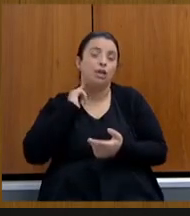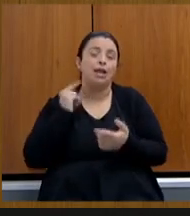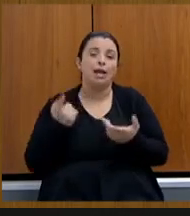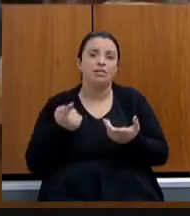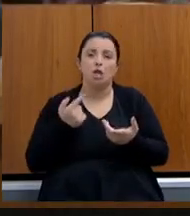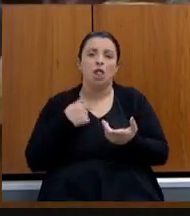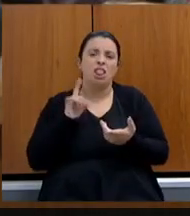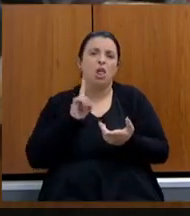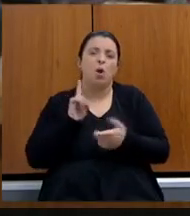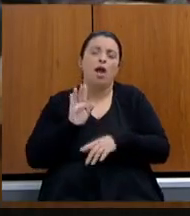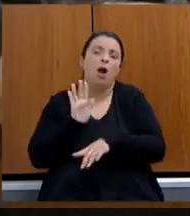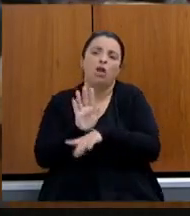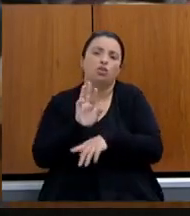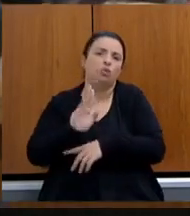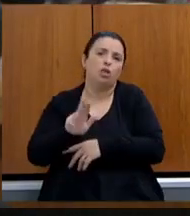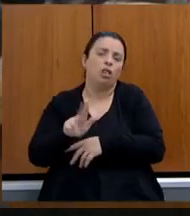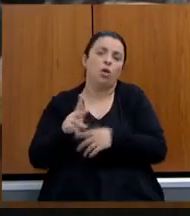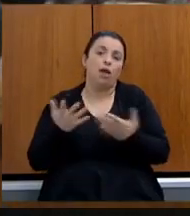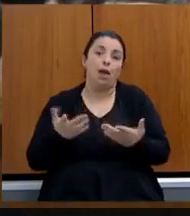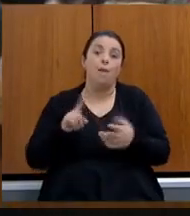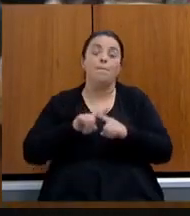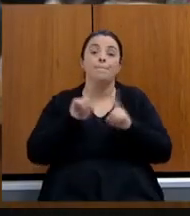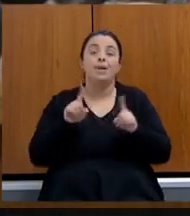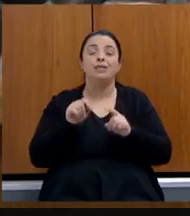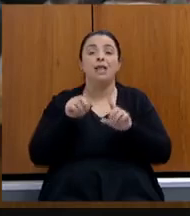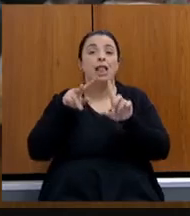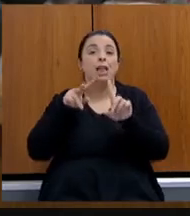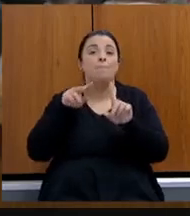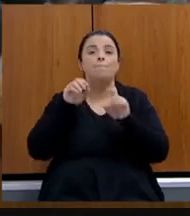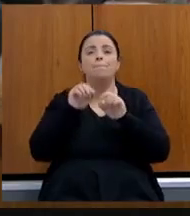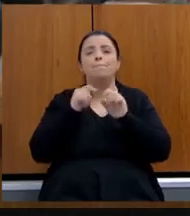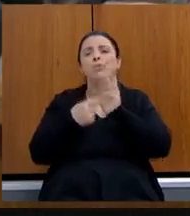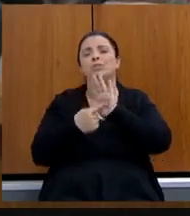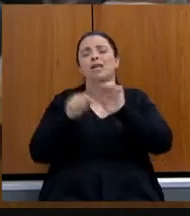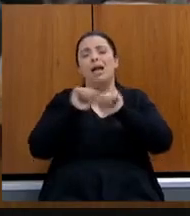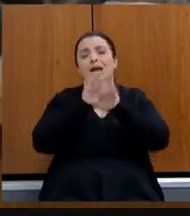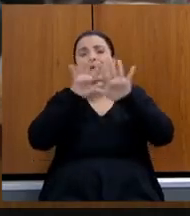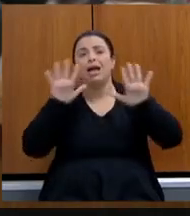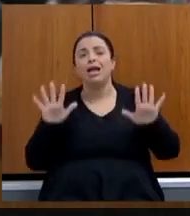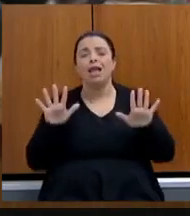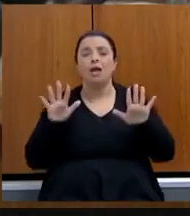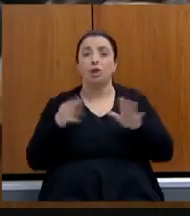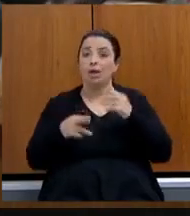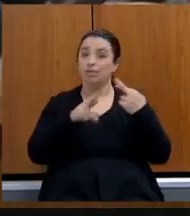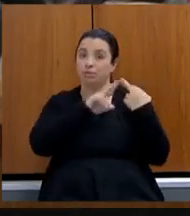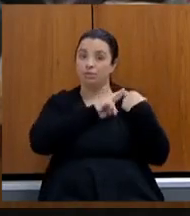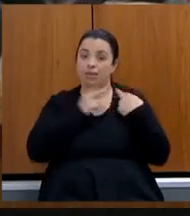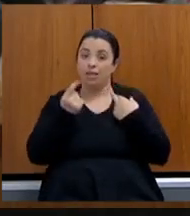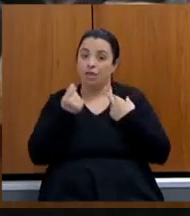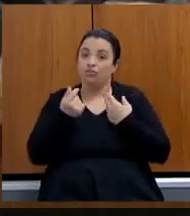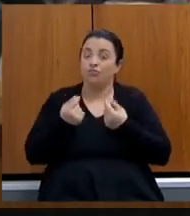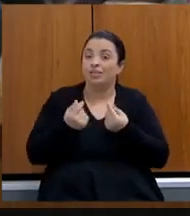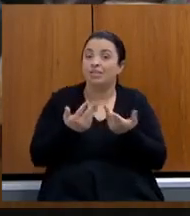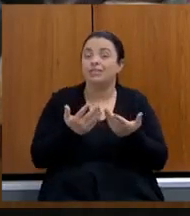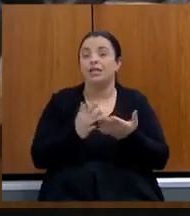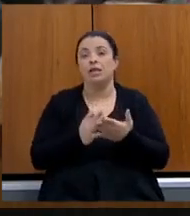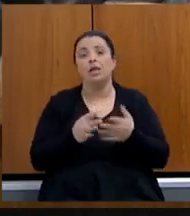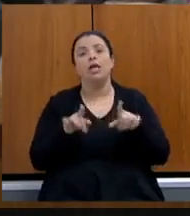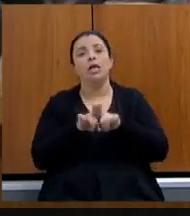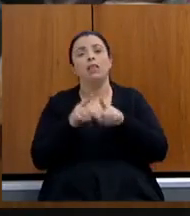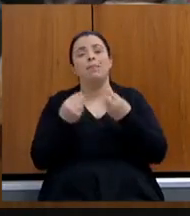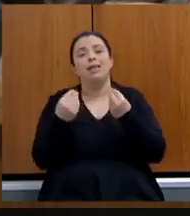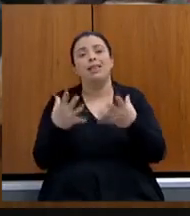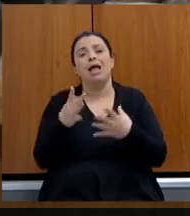e trazer a transparência em relação à sustentabilidade financeira de trazer o conforto aos servidores de que eles peguem adjunção